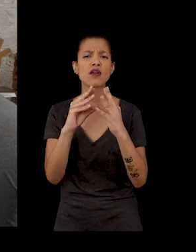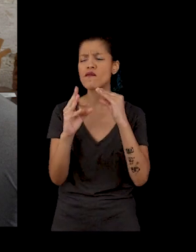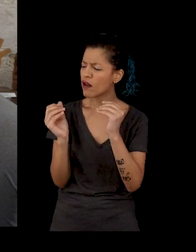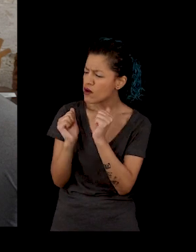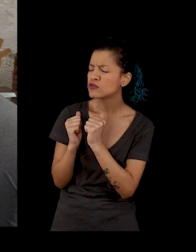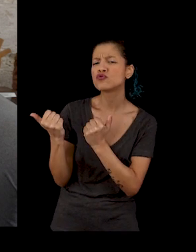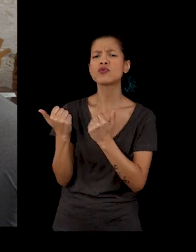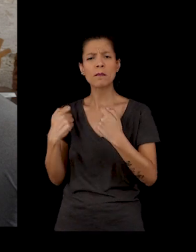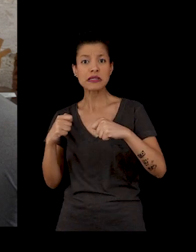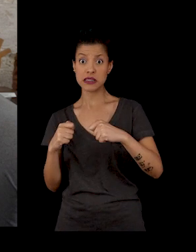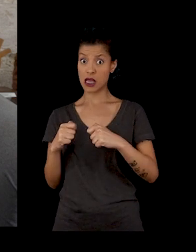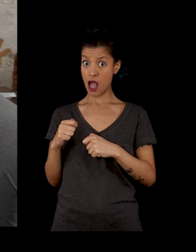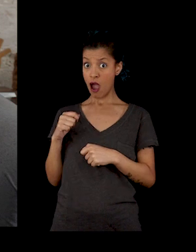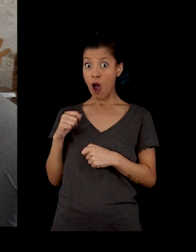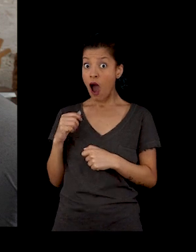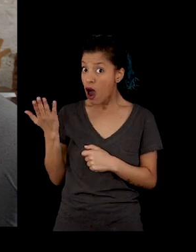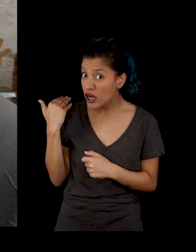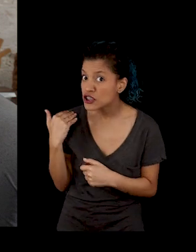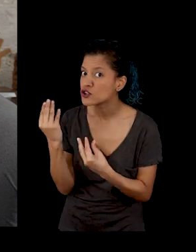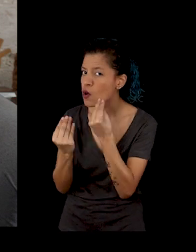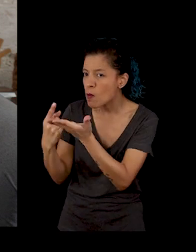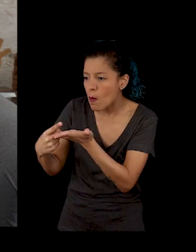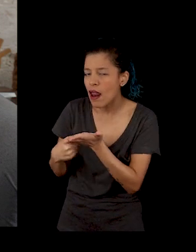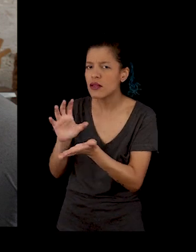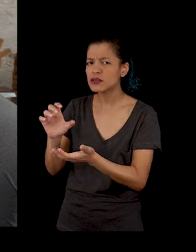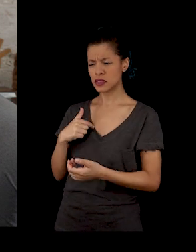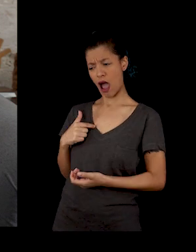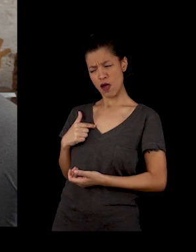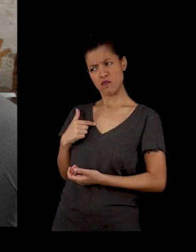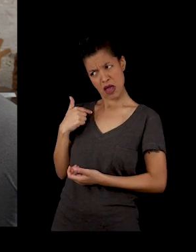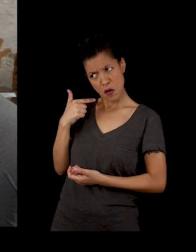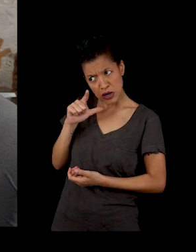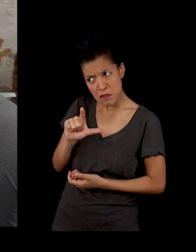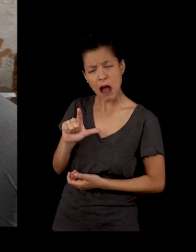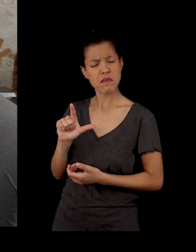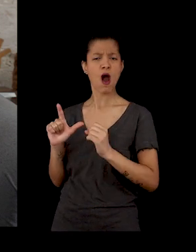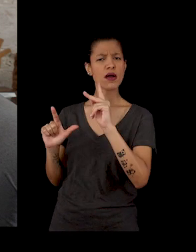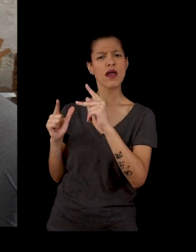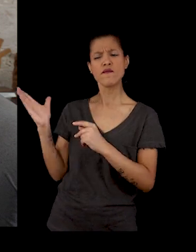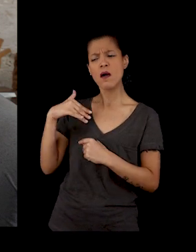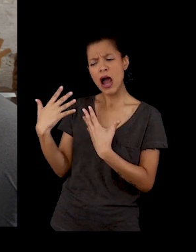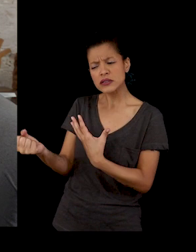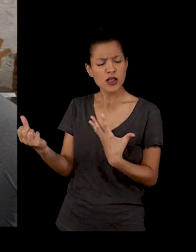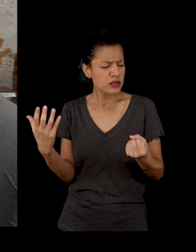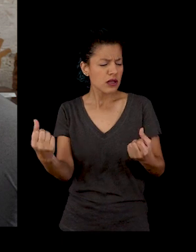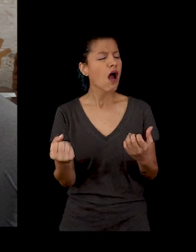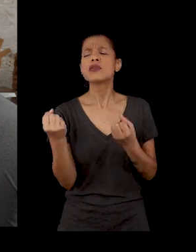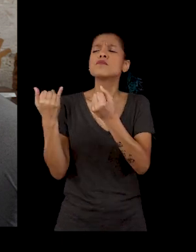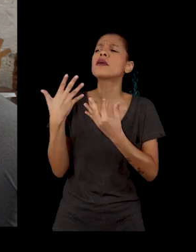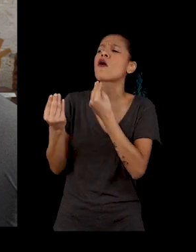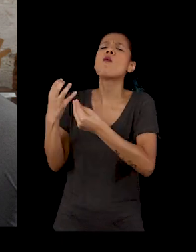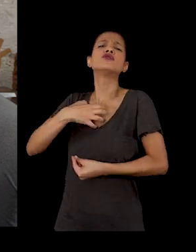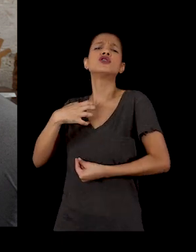vou fazer porque tem você. O nível era esse. Eu falei, tá legal, vamos fazer, vamos fazer. Você